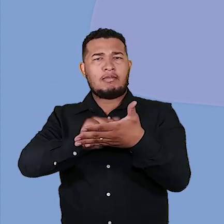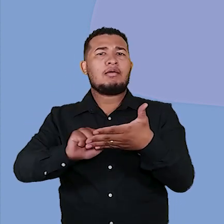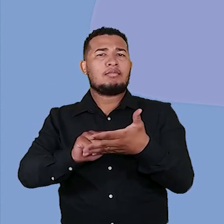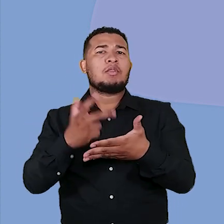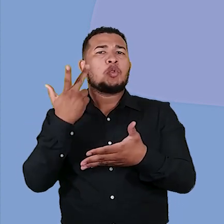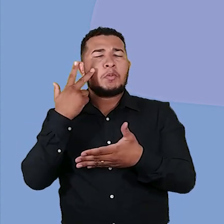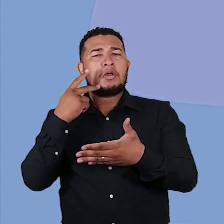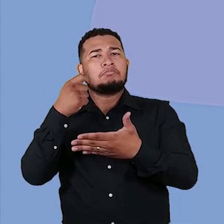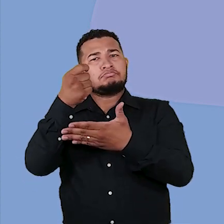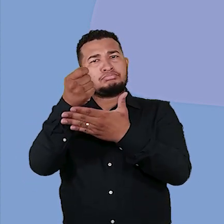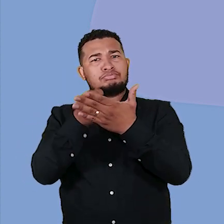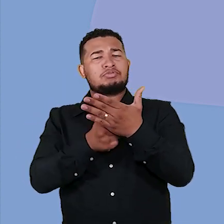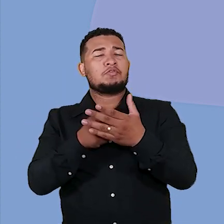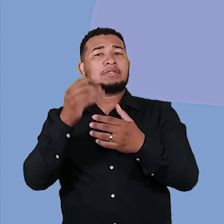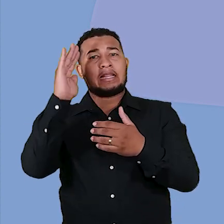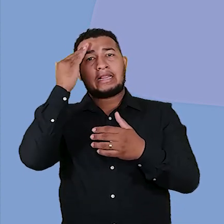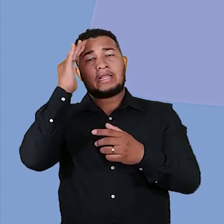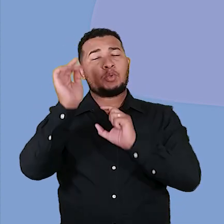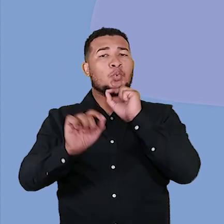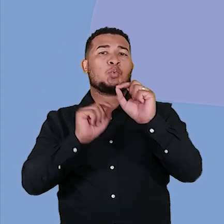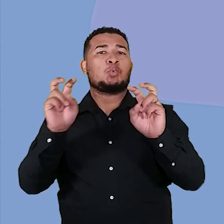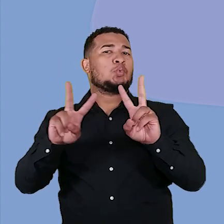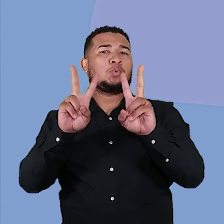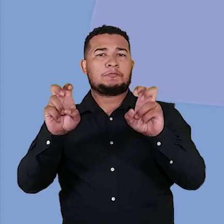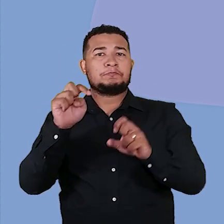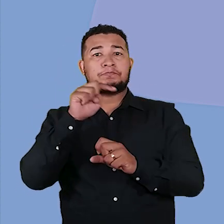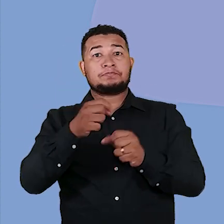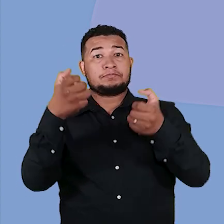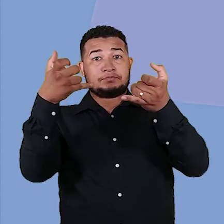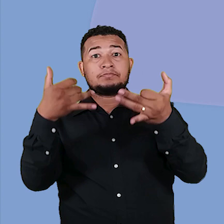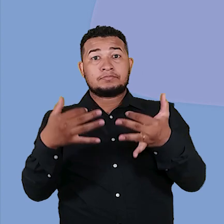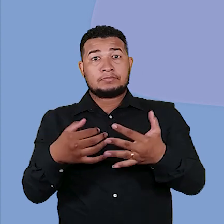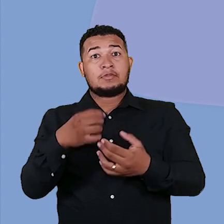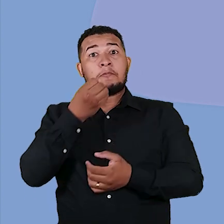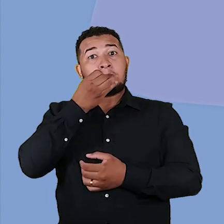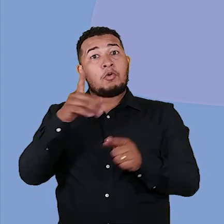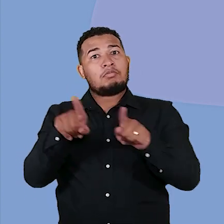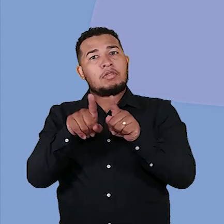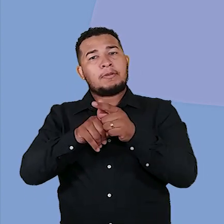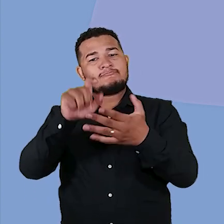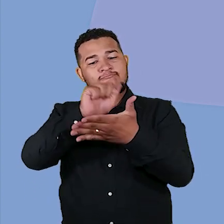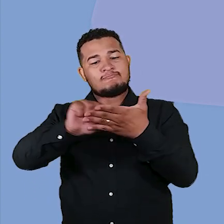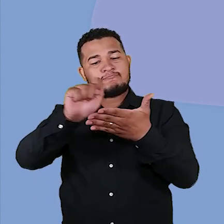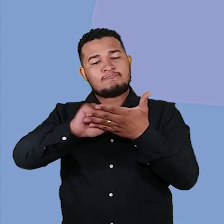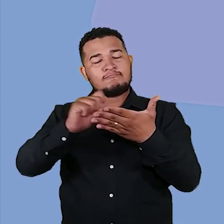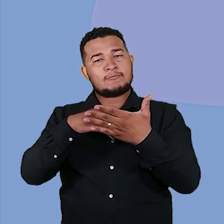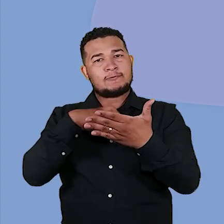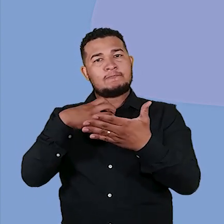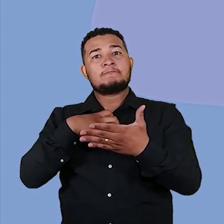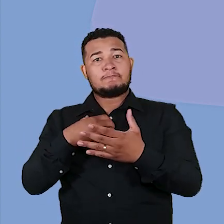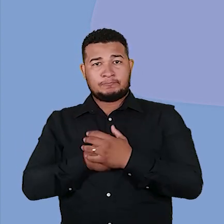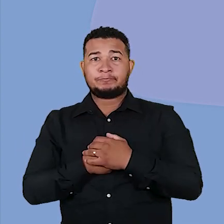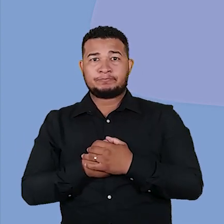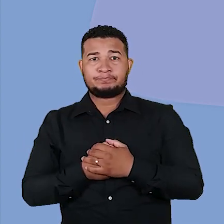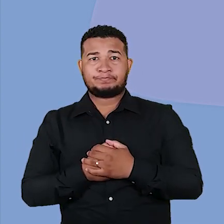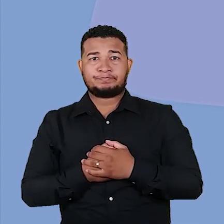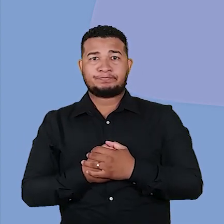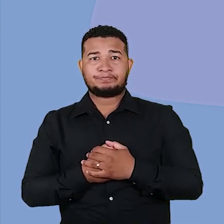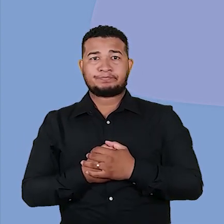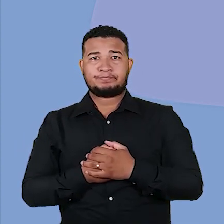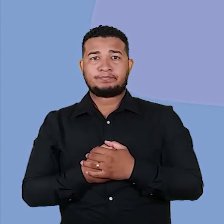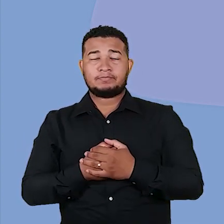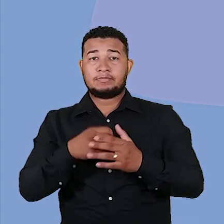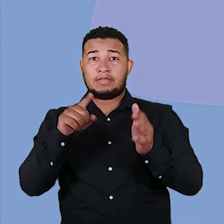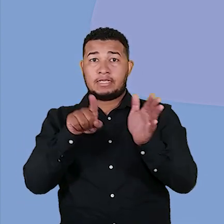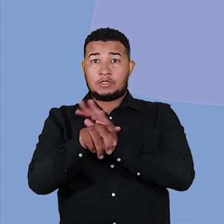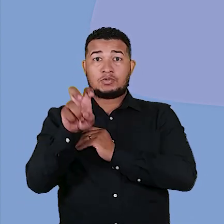vocês quiserem tá é fácil não faça no caderno de você se inscrevam mais ou menos que vocês entenderam ainda me explicação é bom quando a gente escreve com